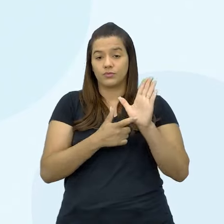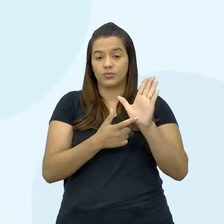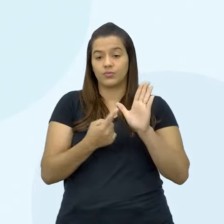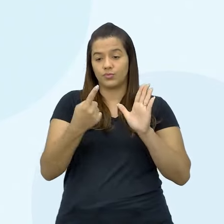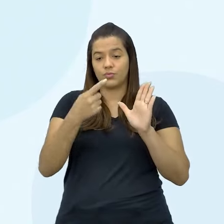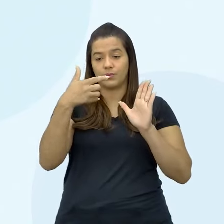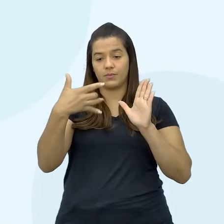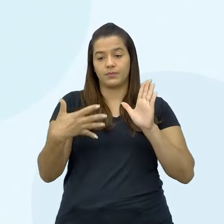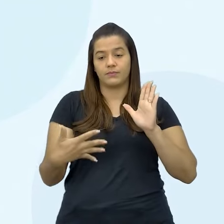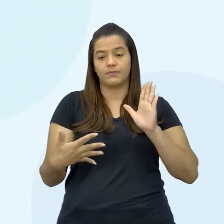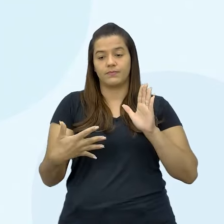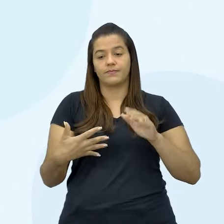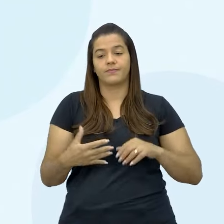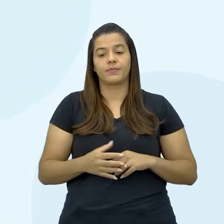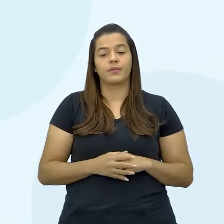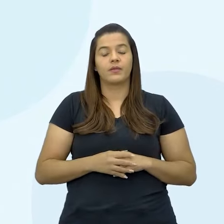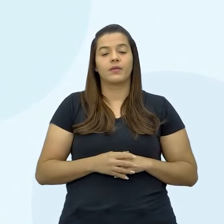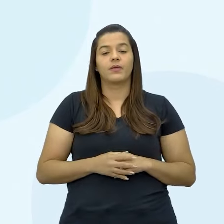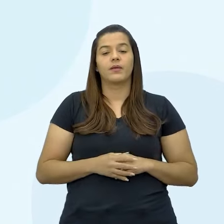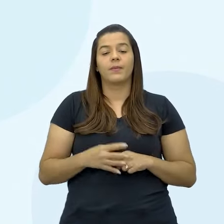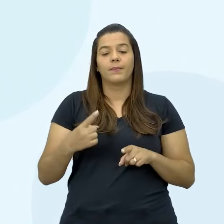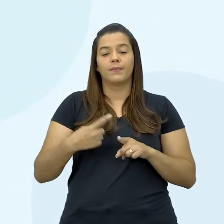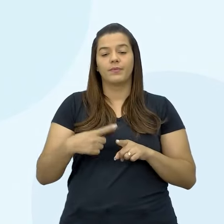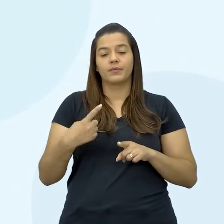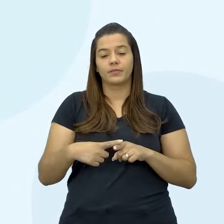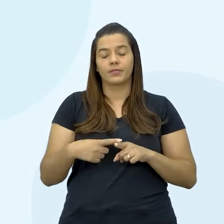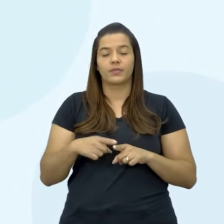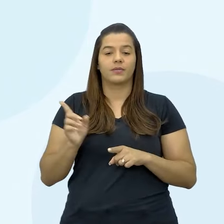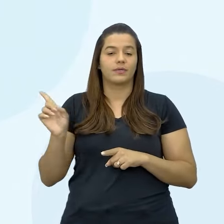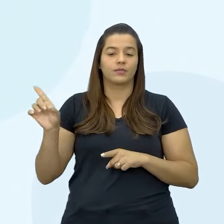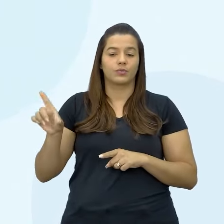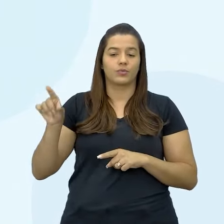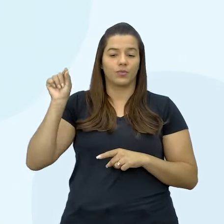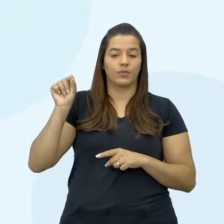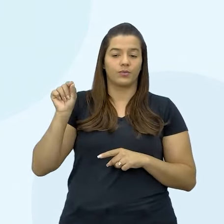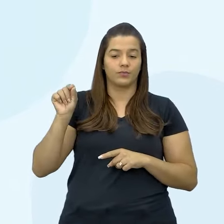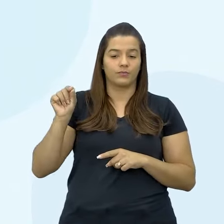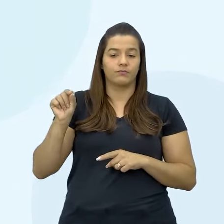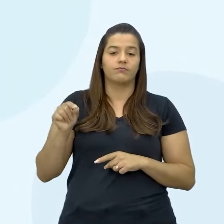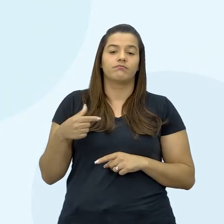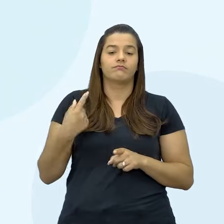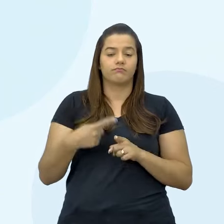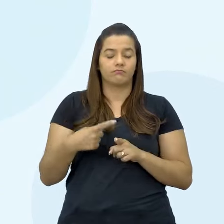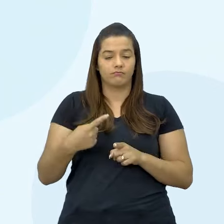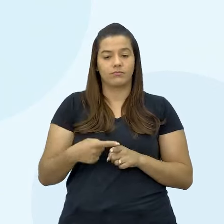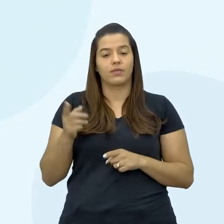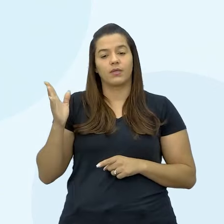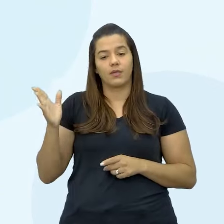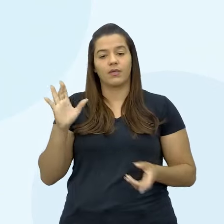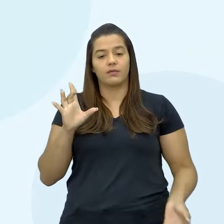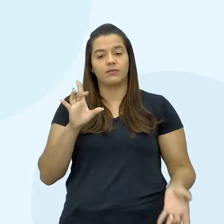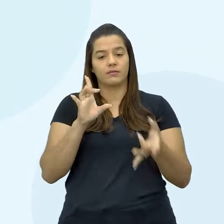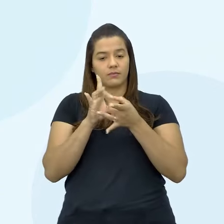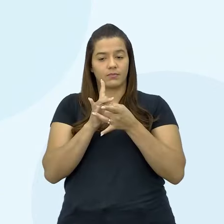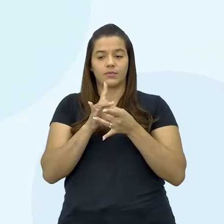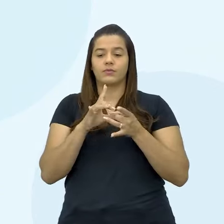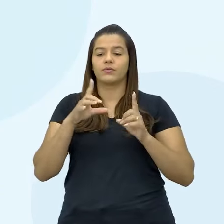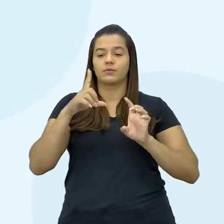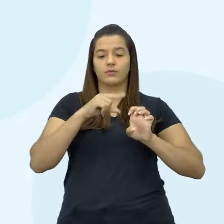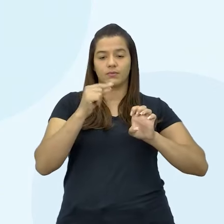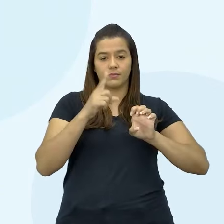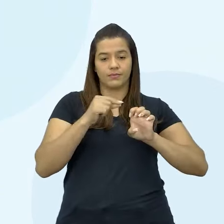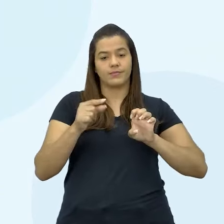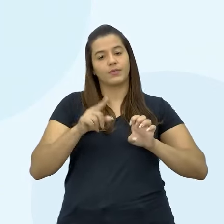né? Por que essa habilidade em questão? Porque ela tem a ver com a conexão empreendedora, que